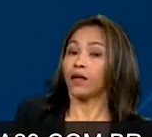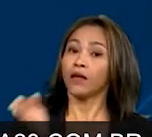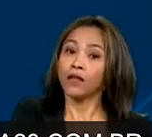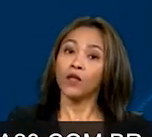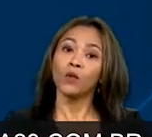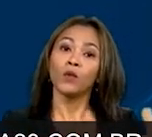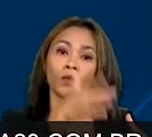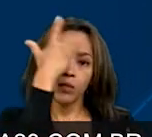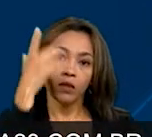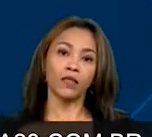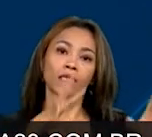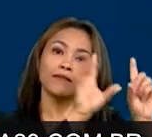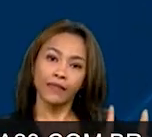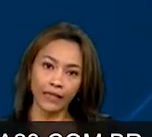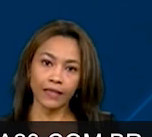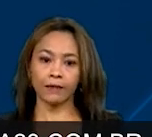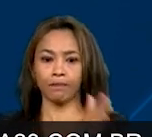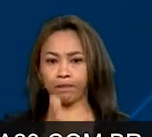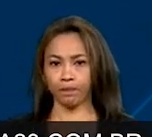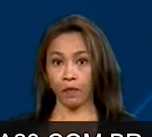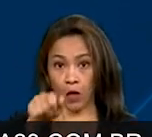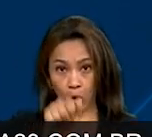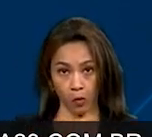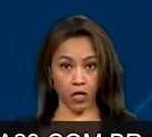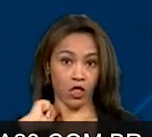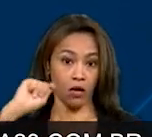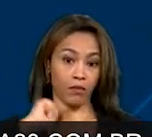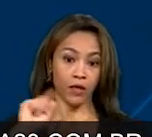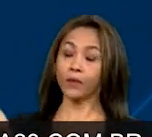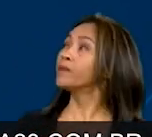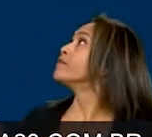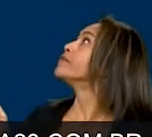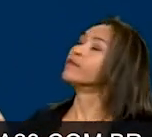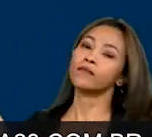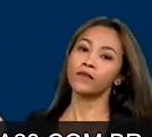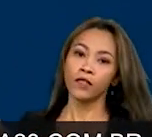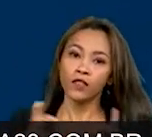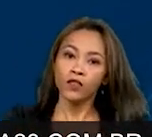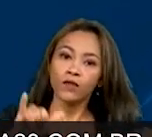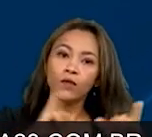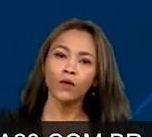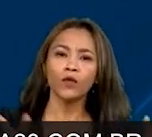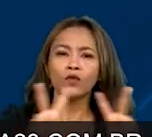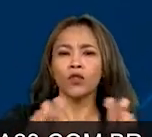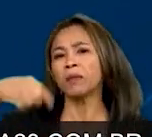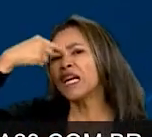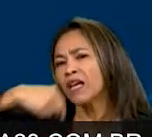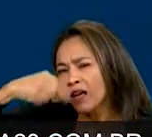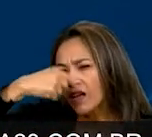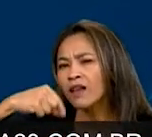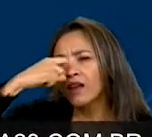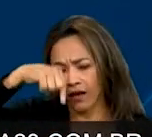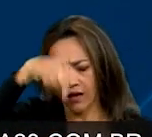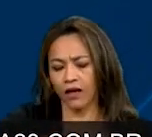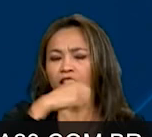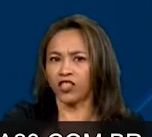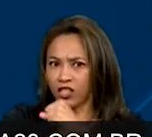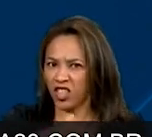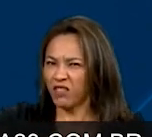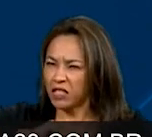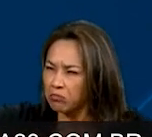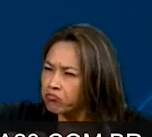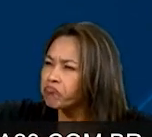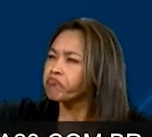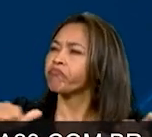com deficiência. Já no mês de abril, está prevista a campanha contra o vírus influenza, que este ano será